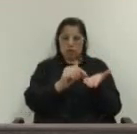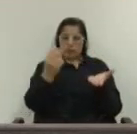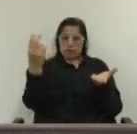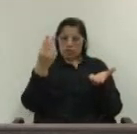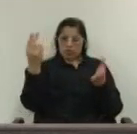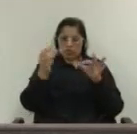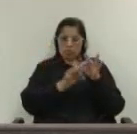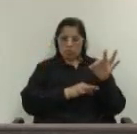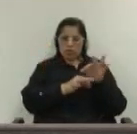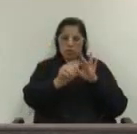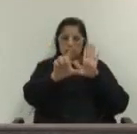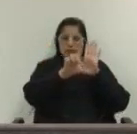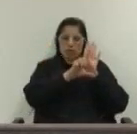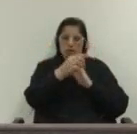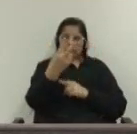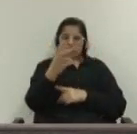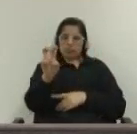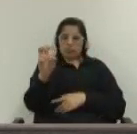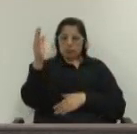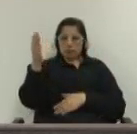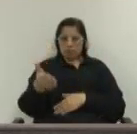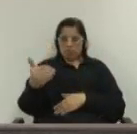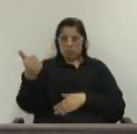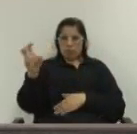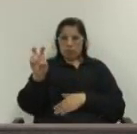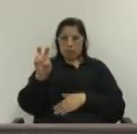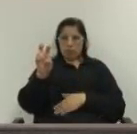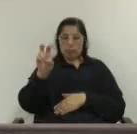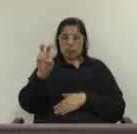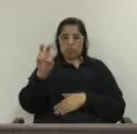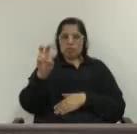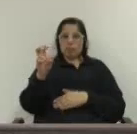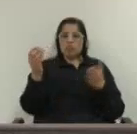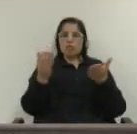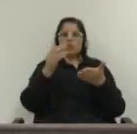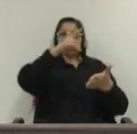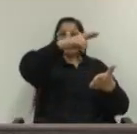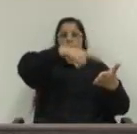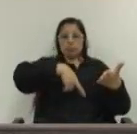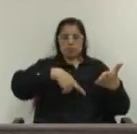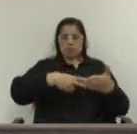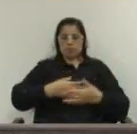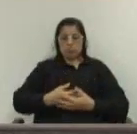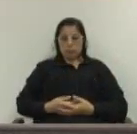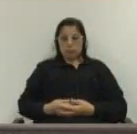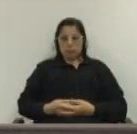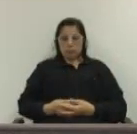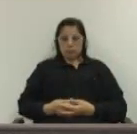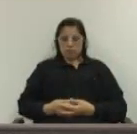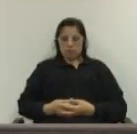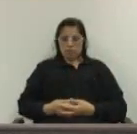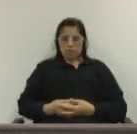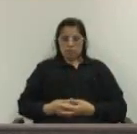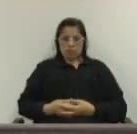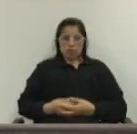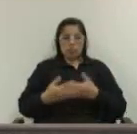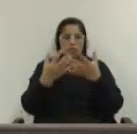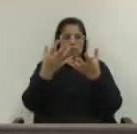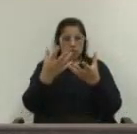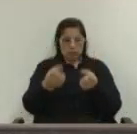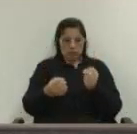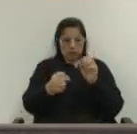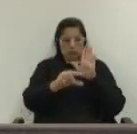lei 25/2015, que passará a ter a seguinte redação. A mesa recebe